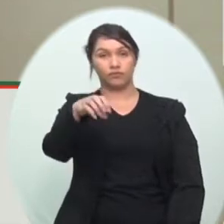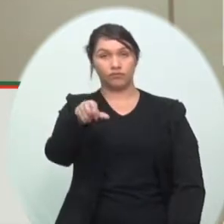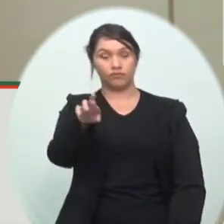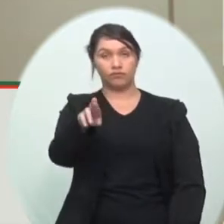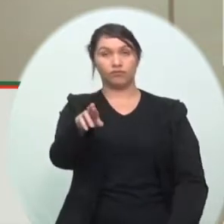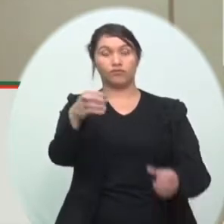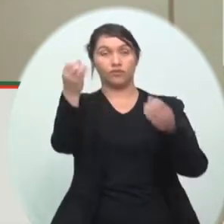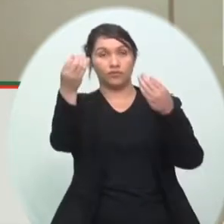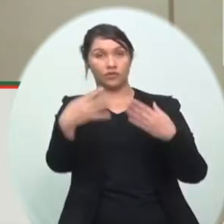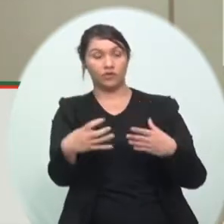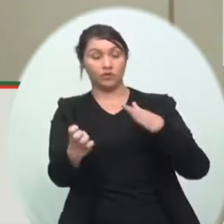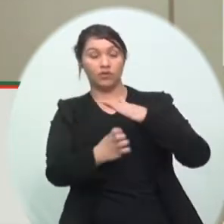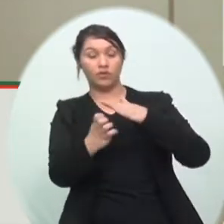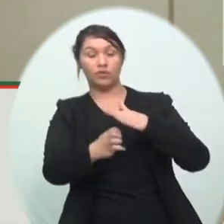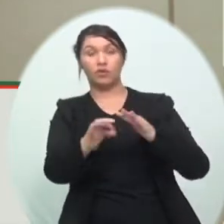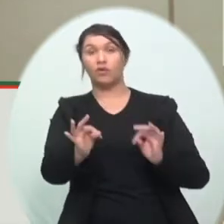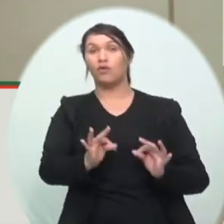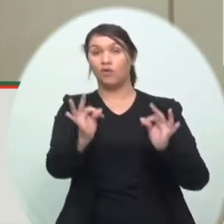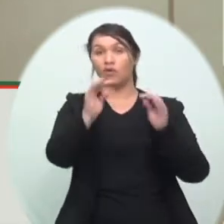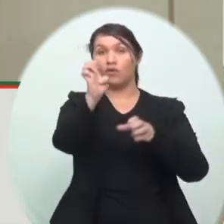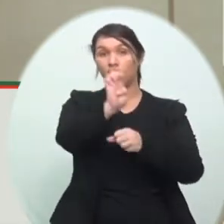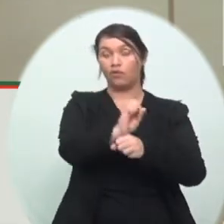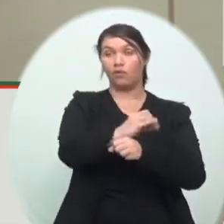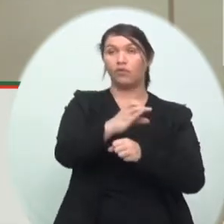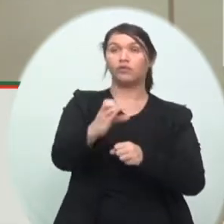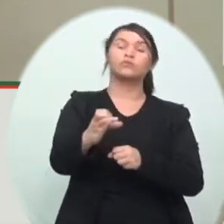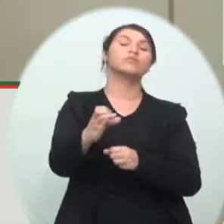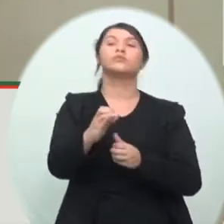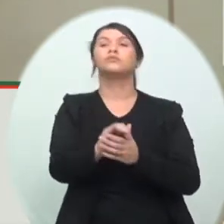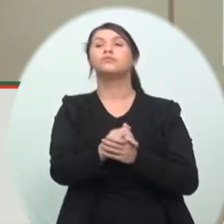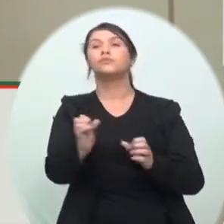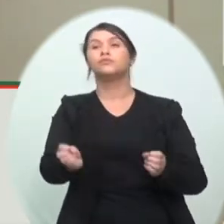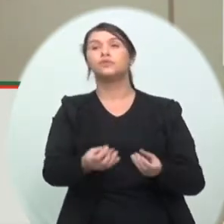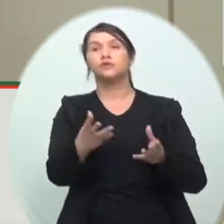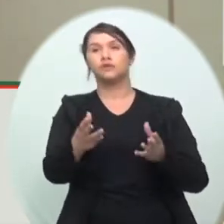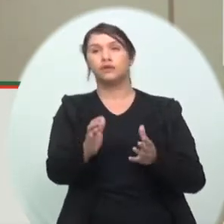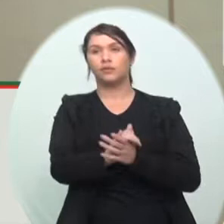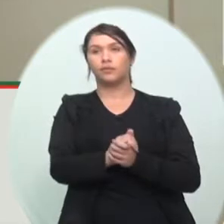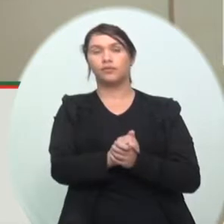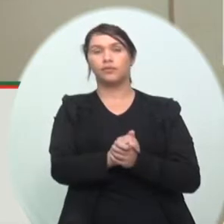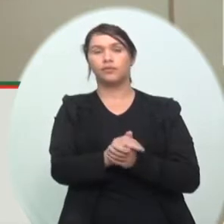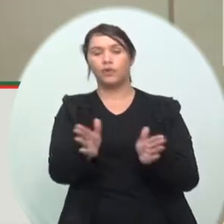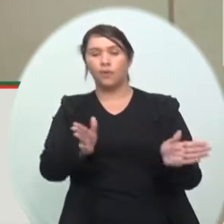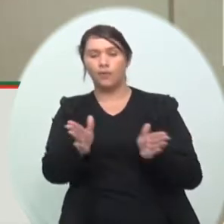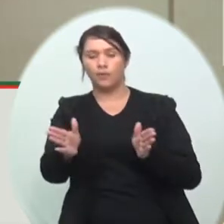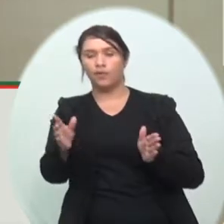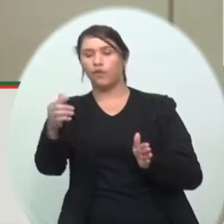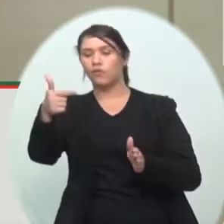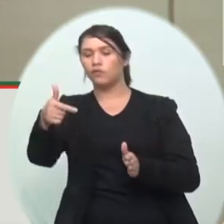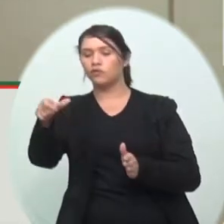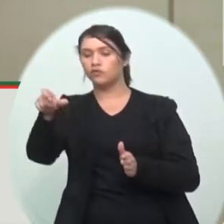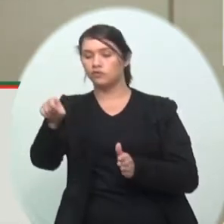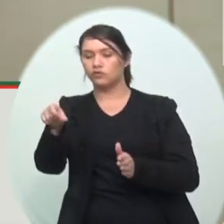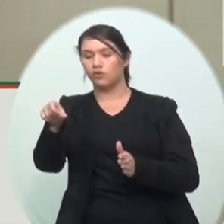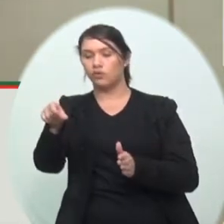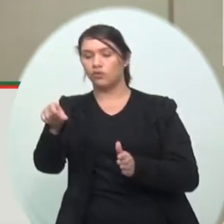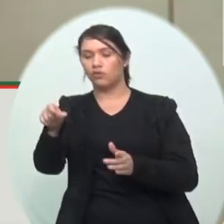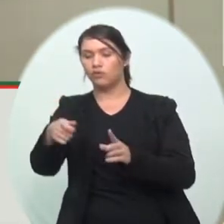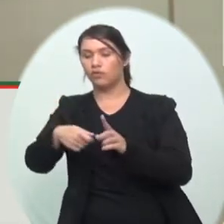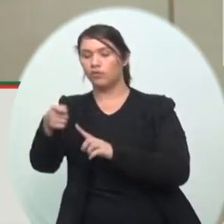no estado de Santa Catarina. Para vocês terem uma ideia, no período do ano de 29 de agosto do ano